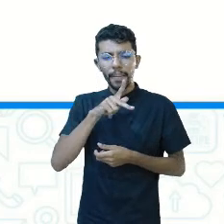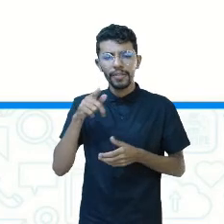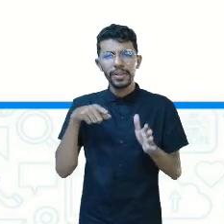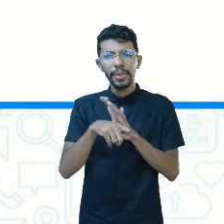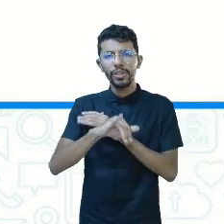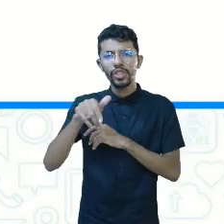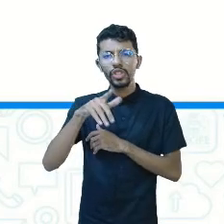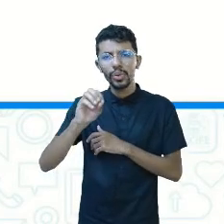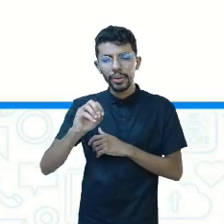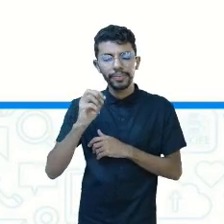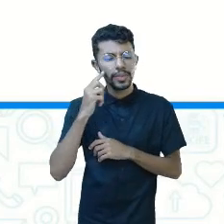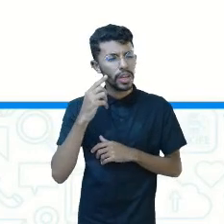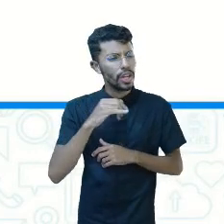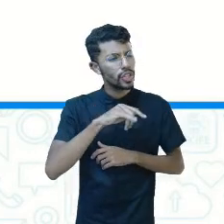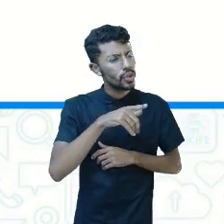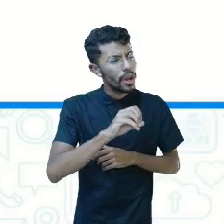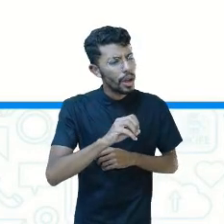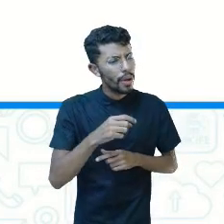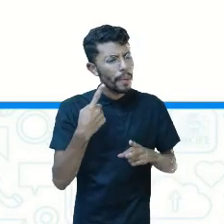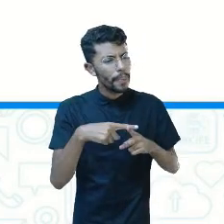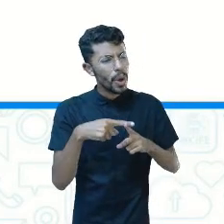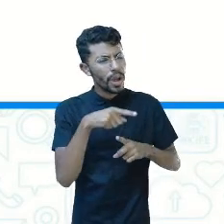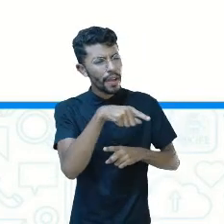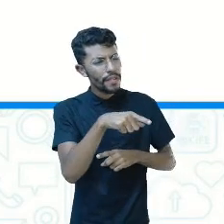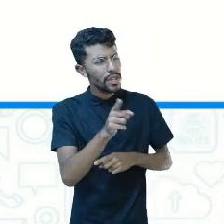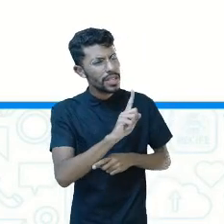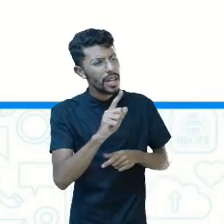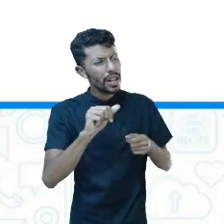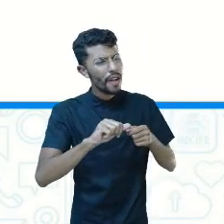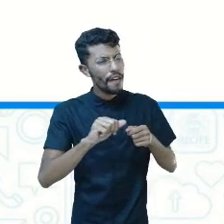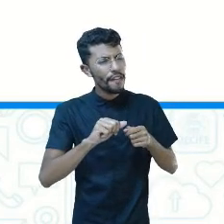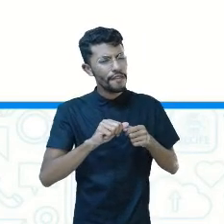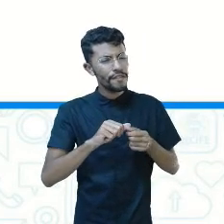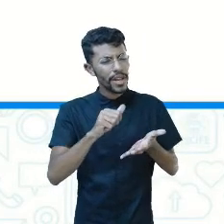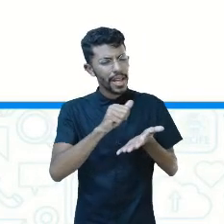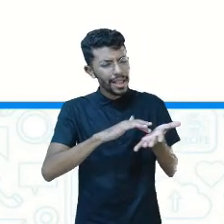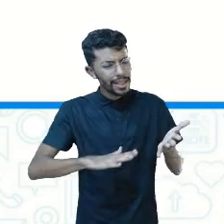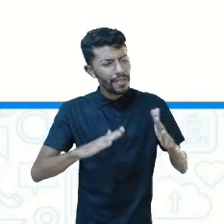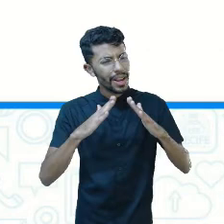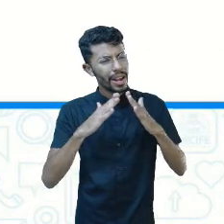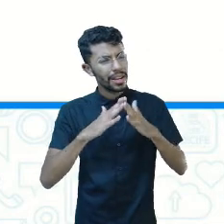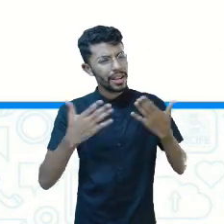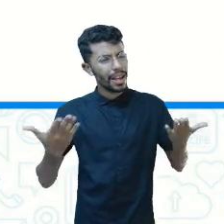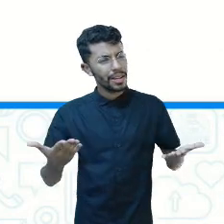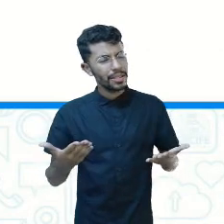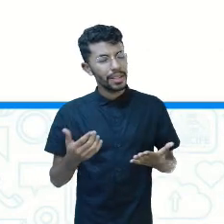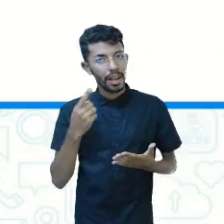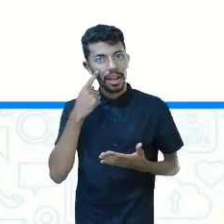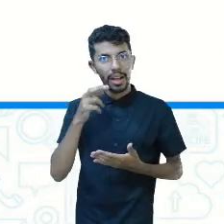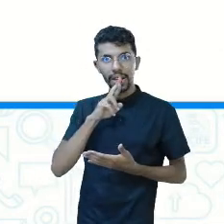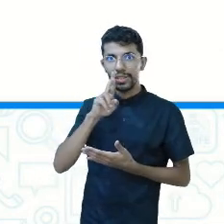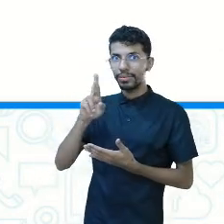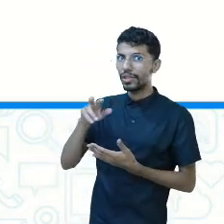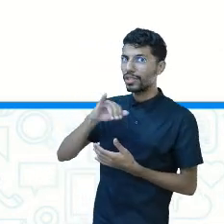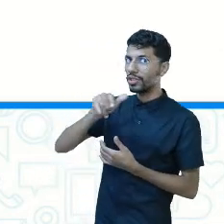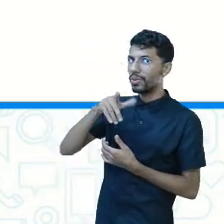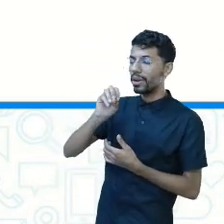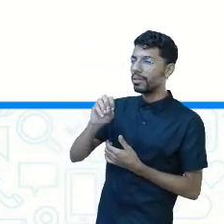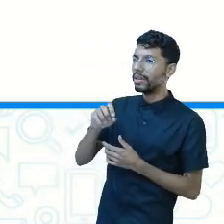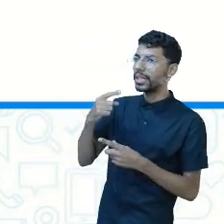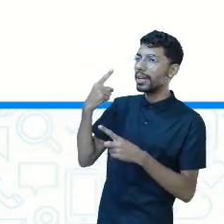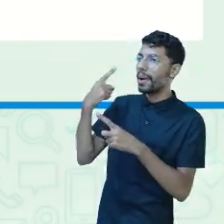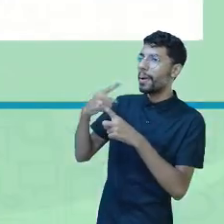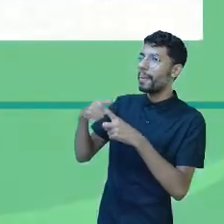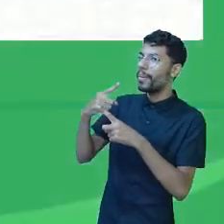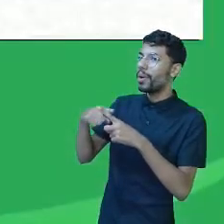Joãozinho. Joãozinho, por que você não fez a lição de casa? Olha a resposta de Joãozinho, gente.